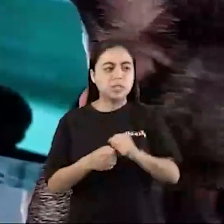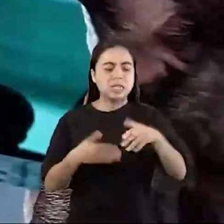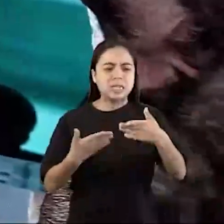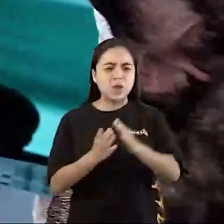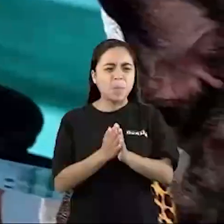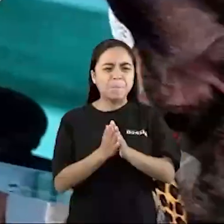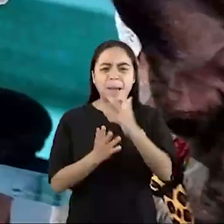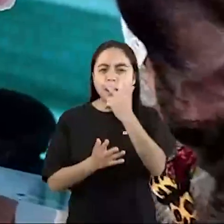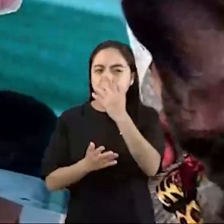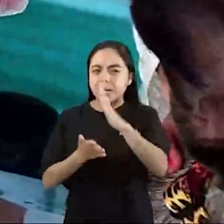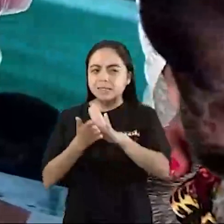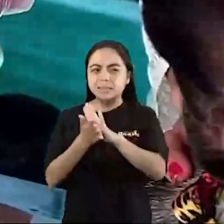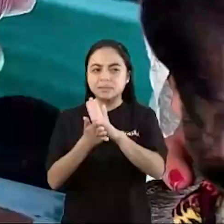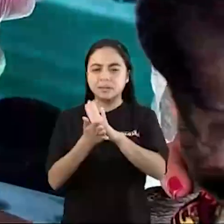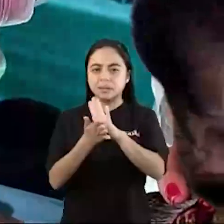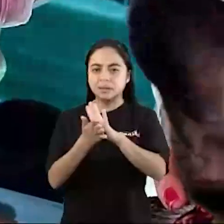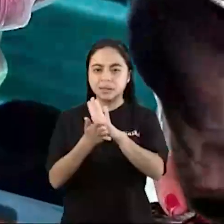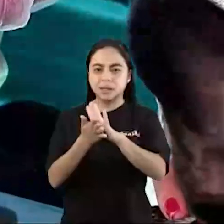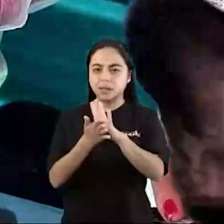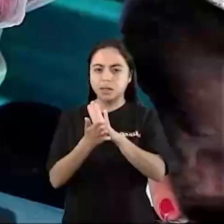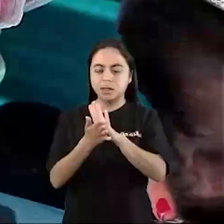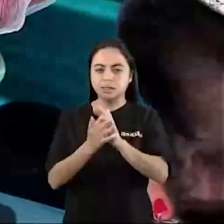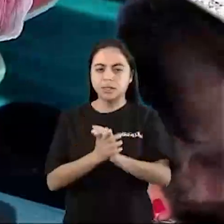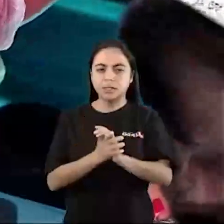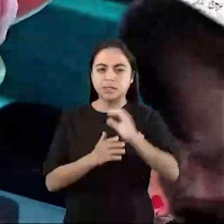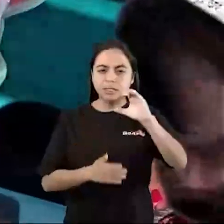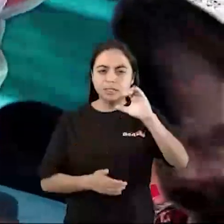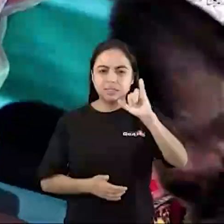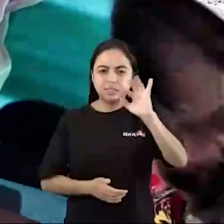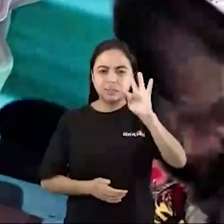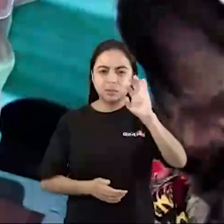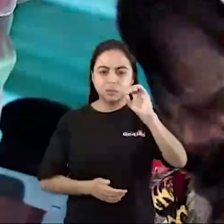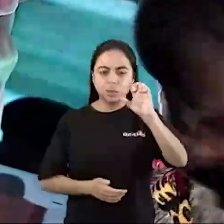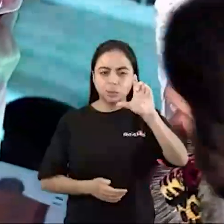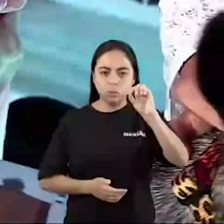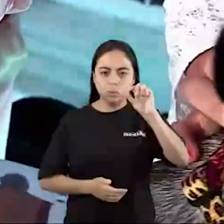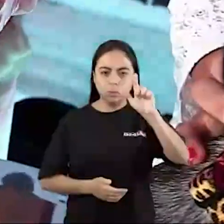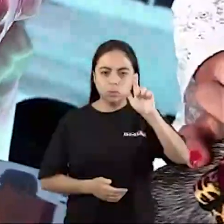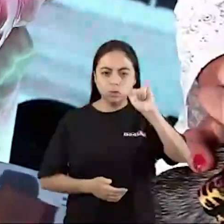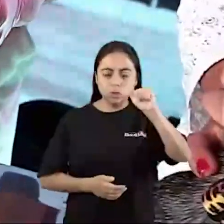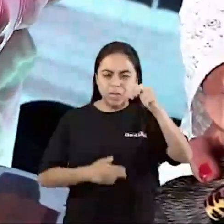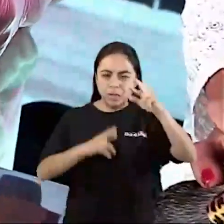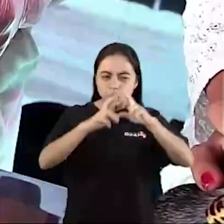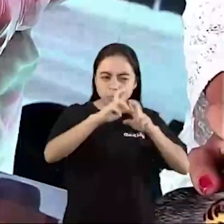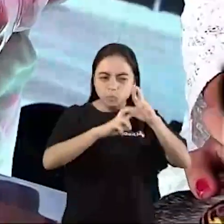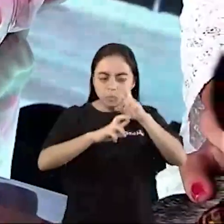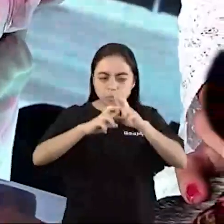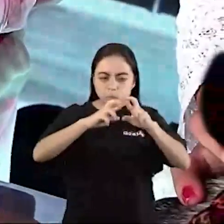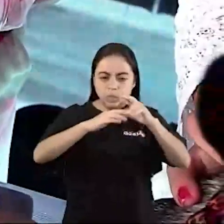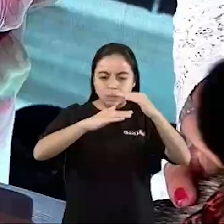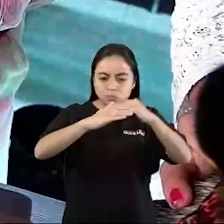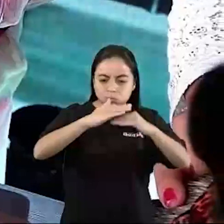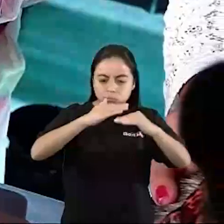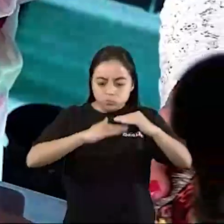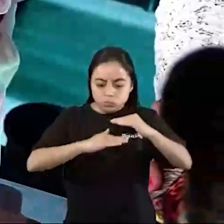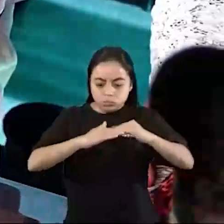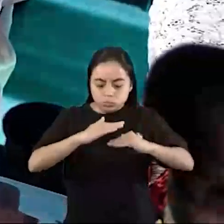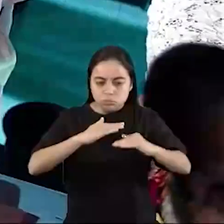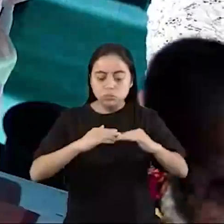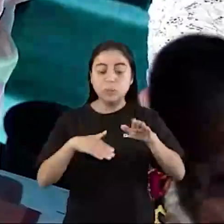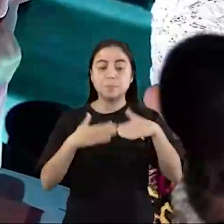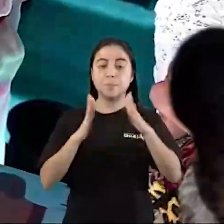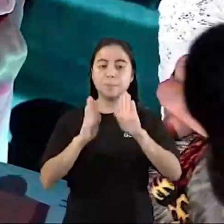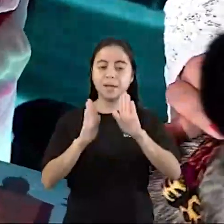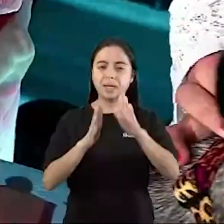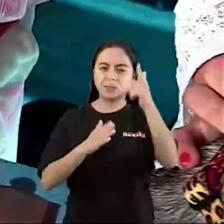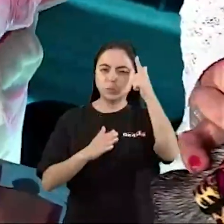veio nada na nossa amostra. Citologia é um exame de monocamada. Isso aqui é mais que suficiente para que a gente estabeleça o